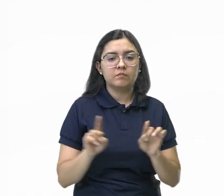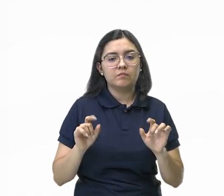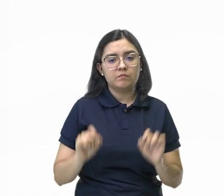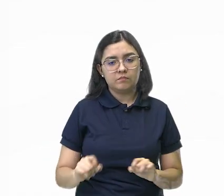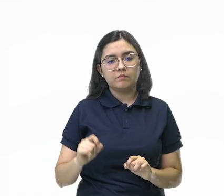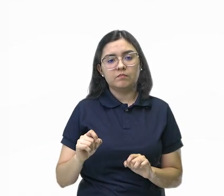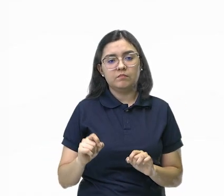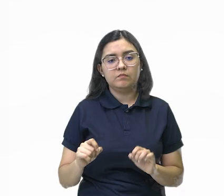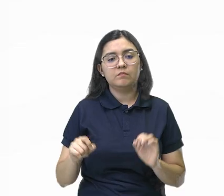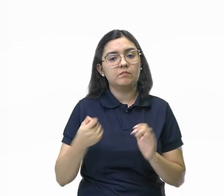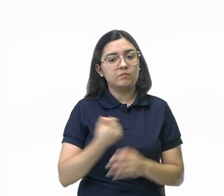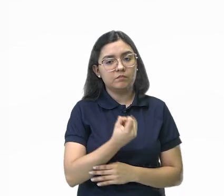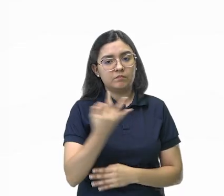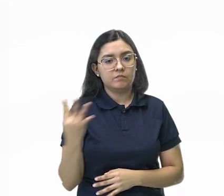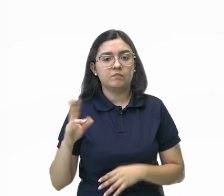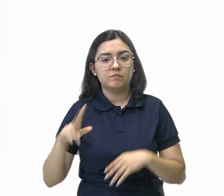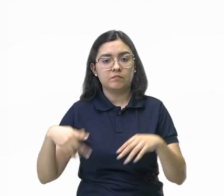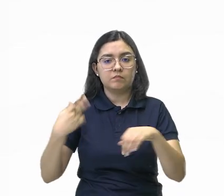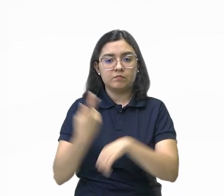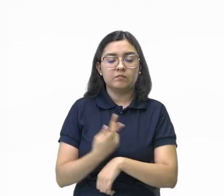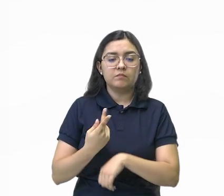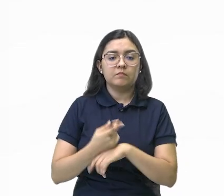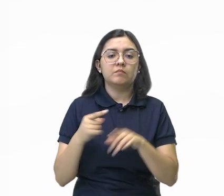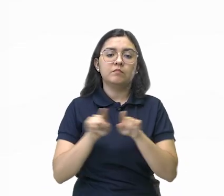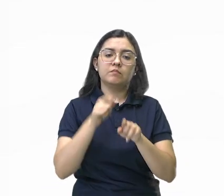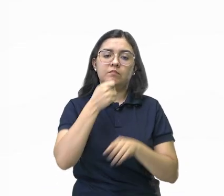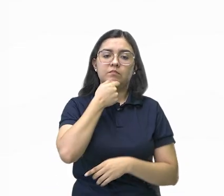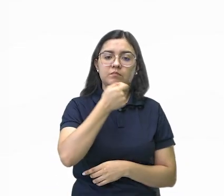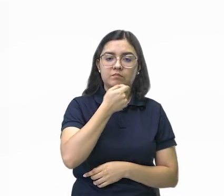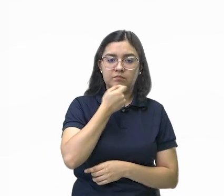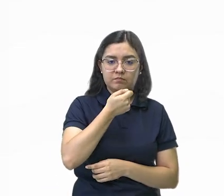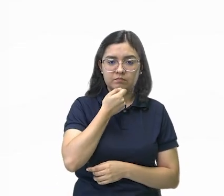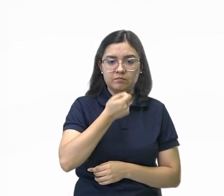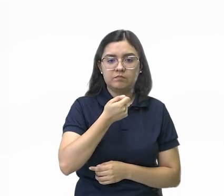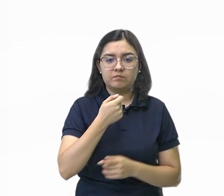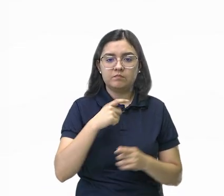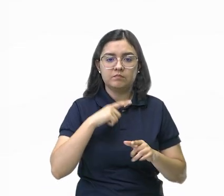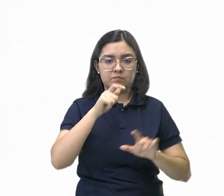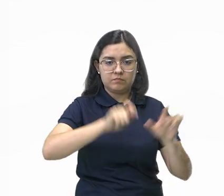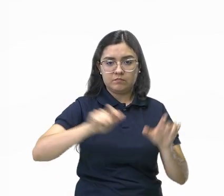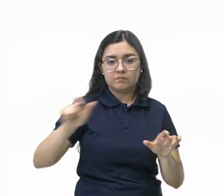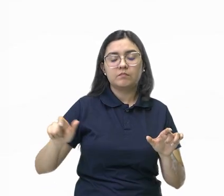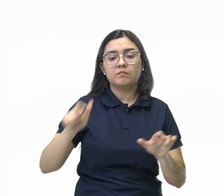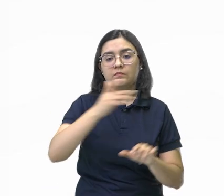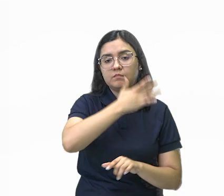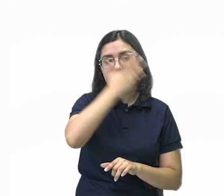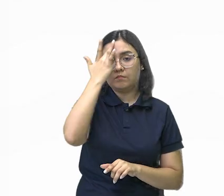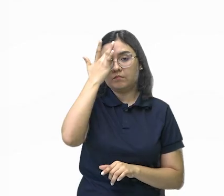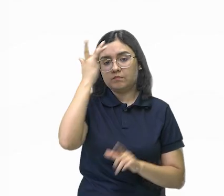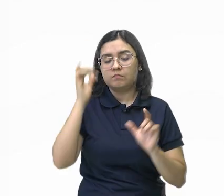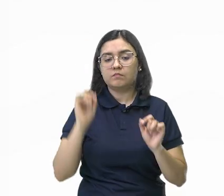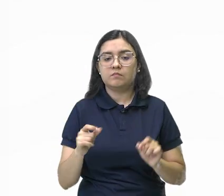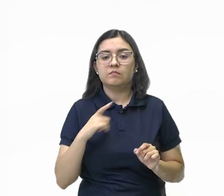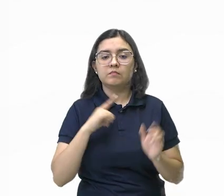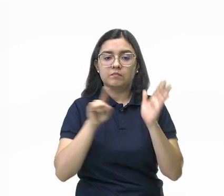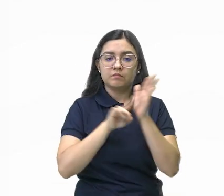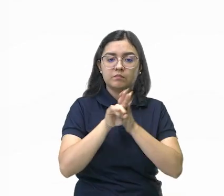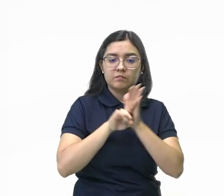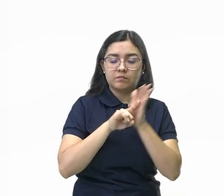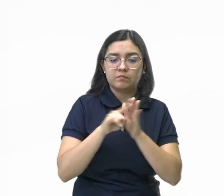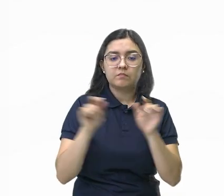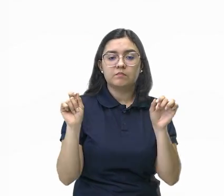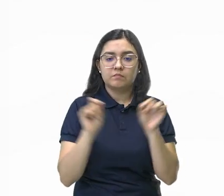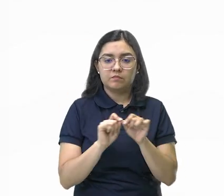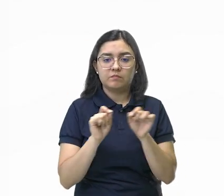a aplicação quantitativa. Depois temos a entrevista das pessoas que fizeram a pesquisa